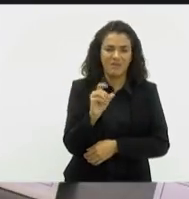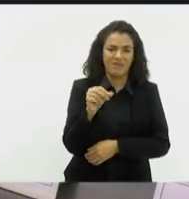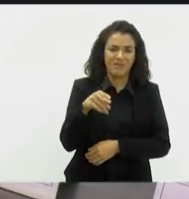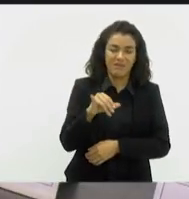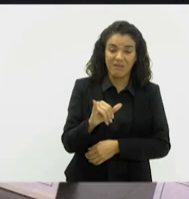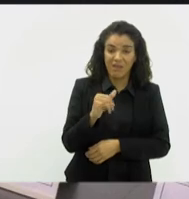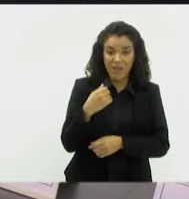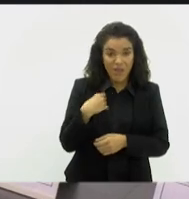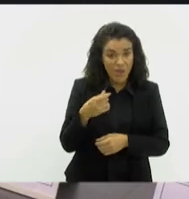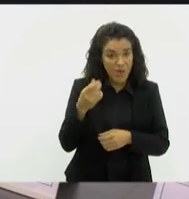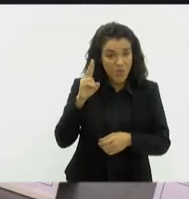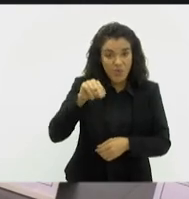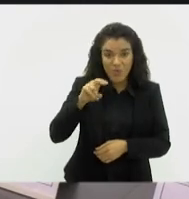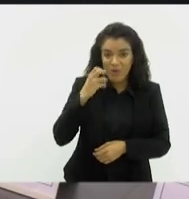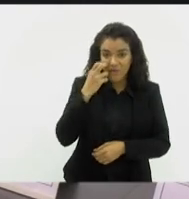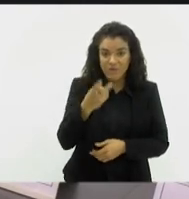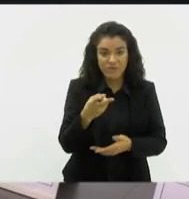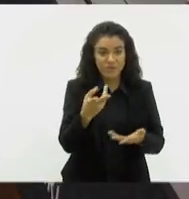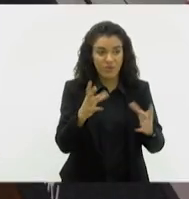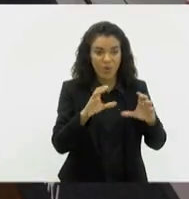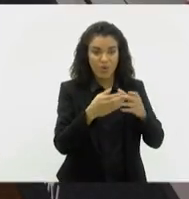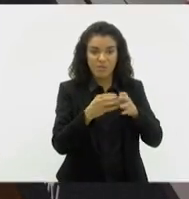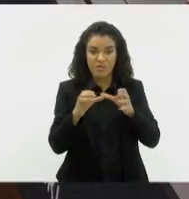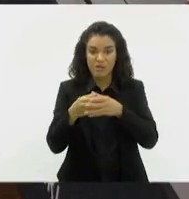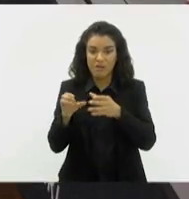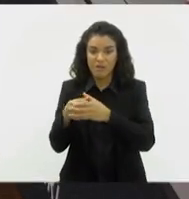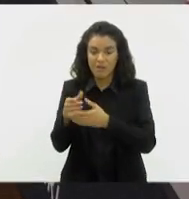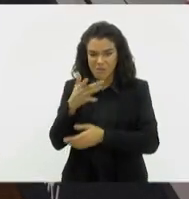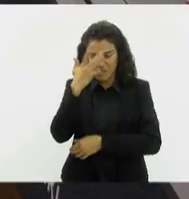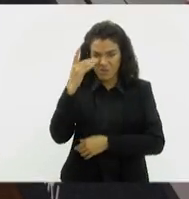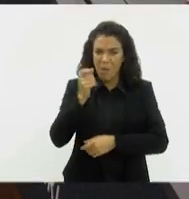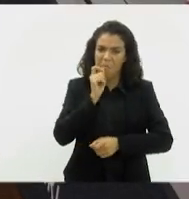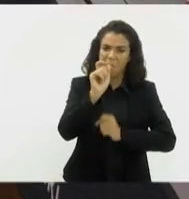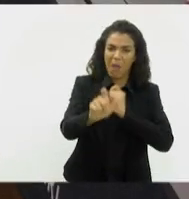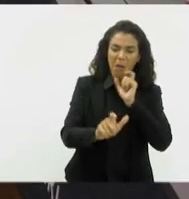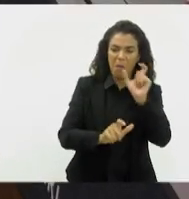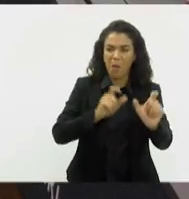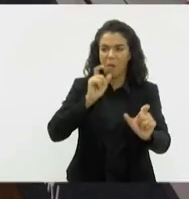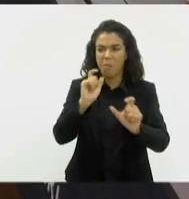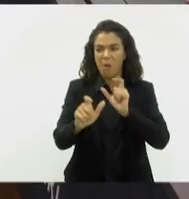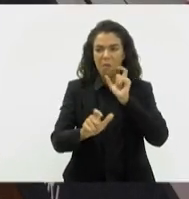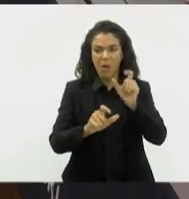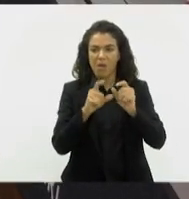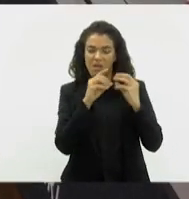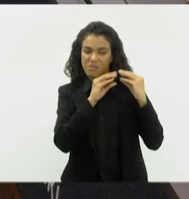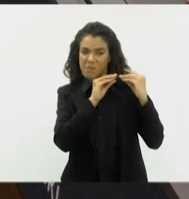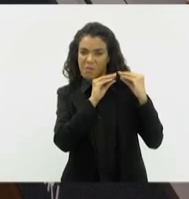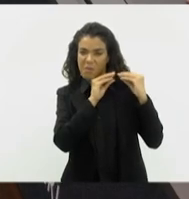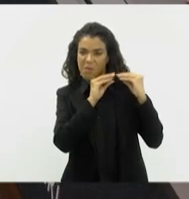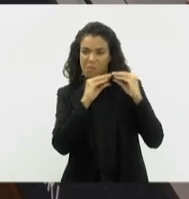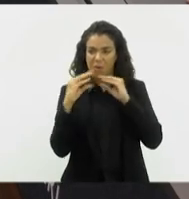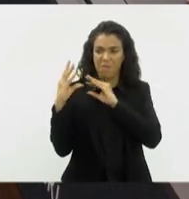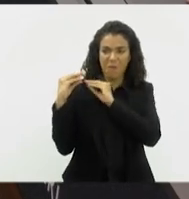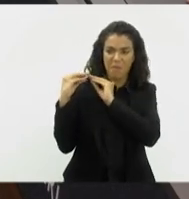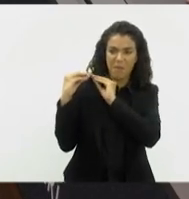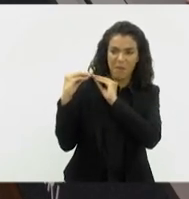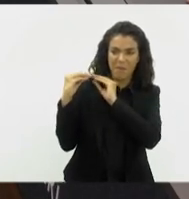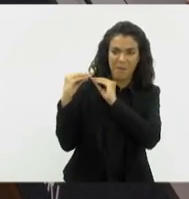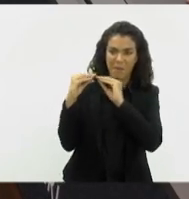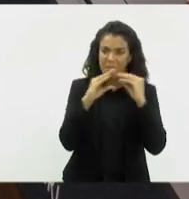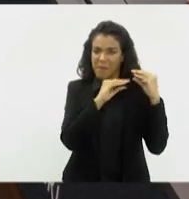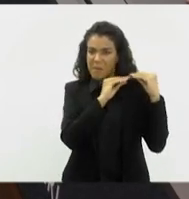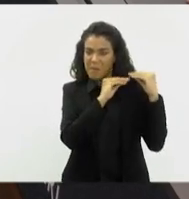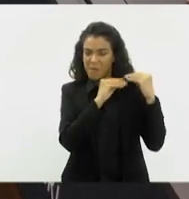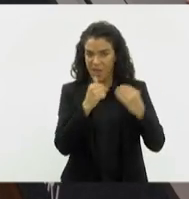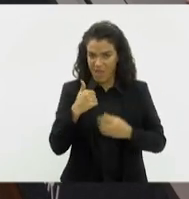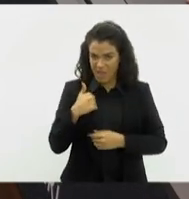Eu não vejo isso acontecer em nenhuma comissão nessa casa. A plateia se manifestar como se manifesta, um membro da plateia ir lá cochichar de quem nem deveria estar na mesa, eu ser